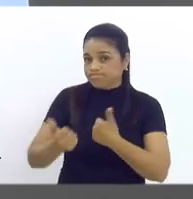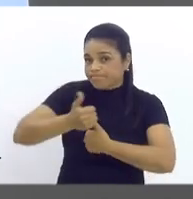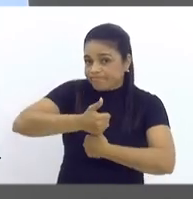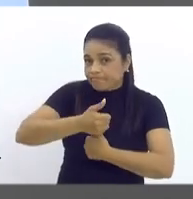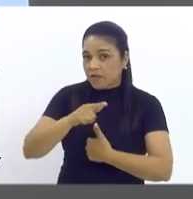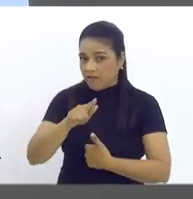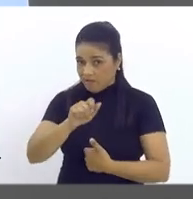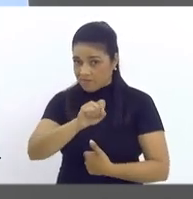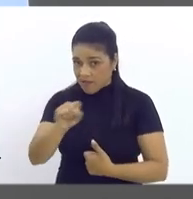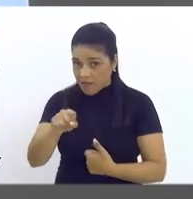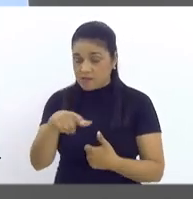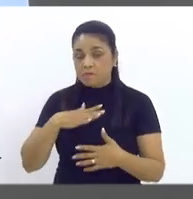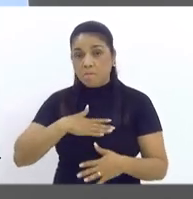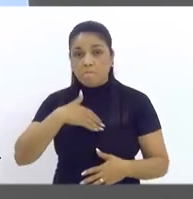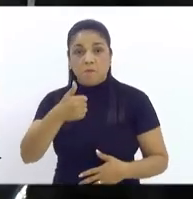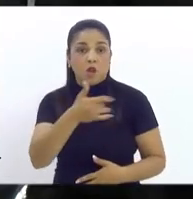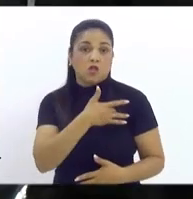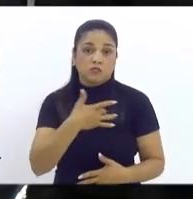por universidades